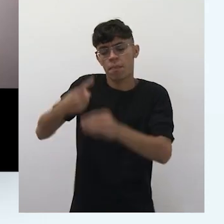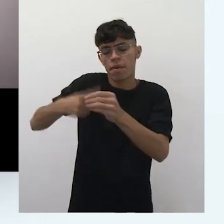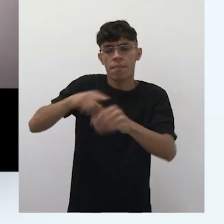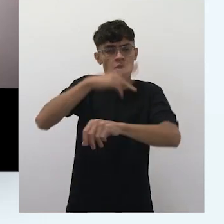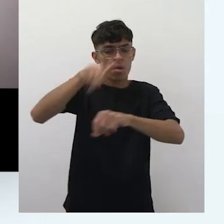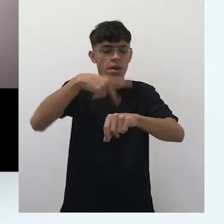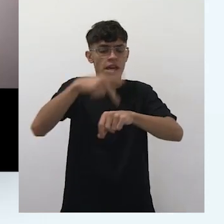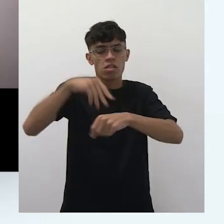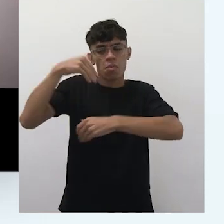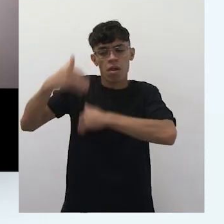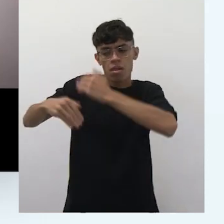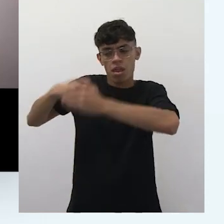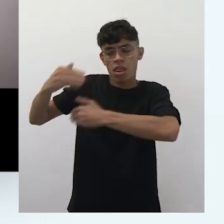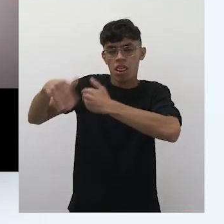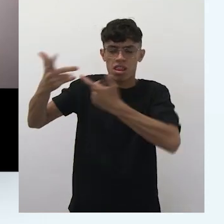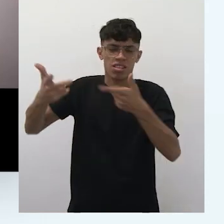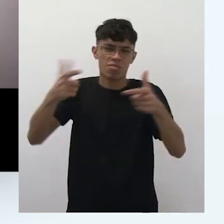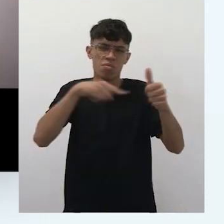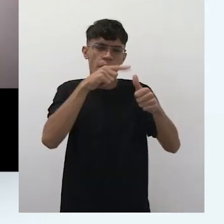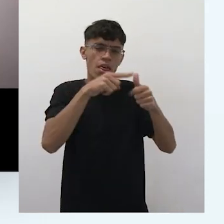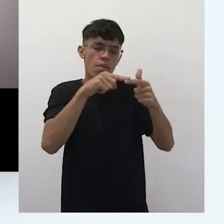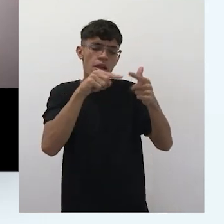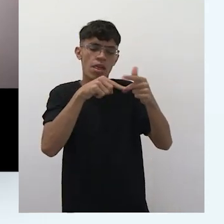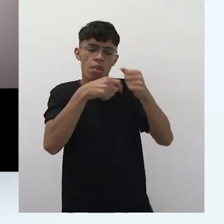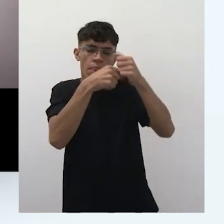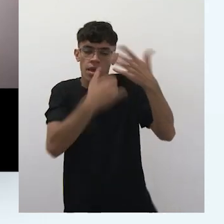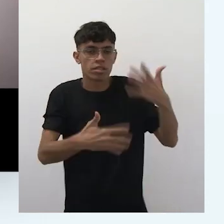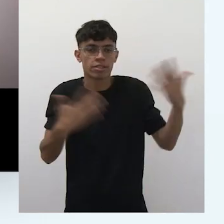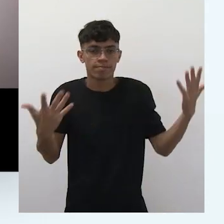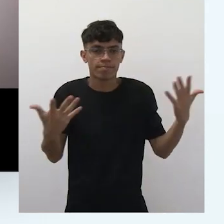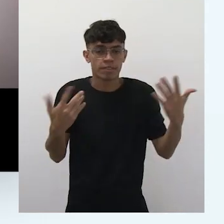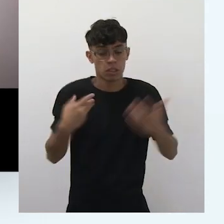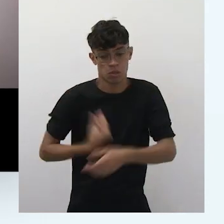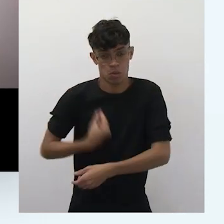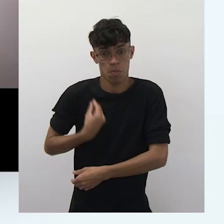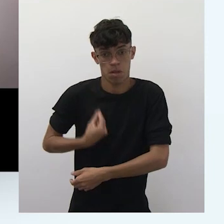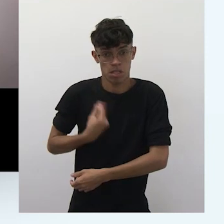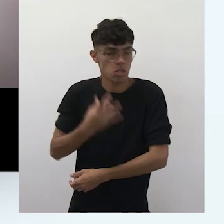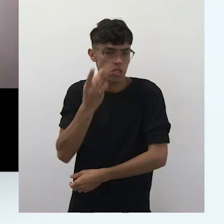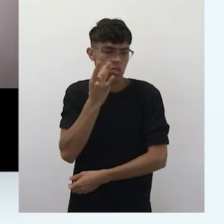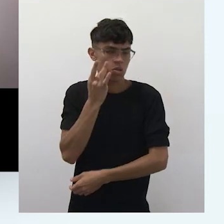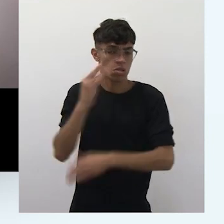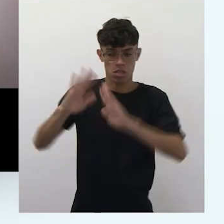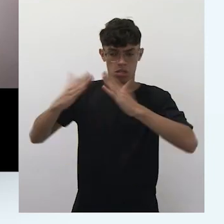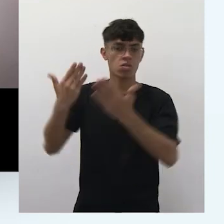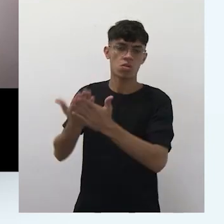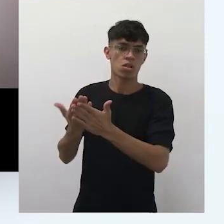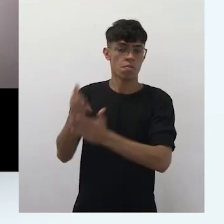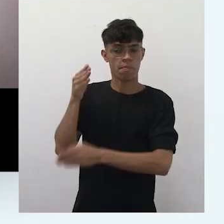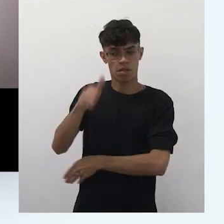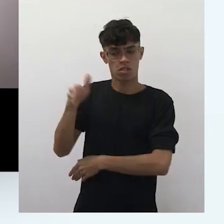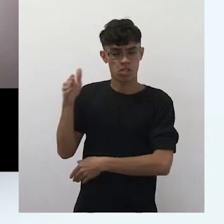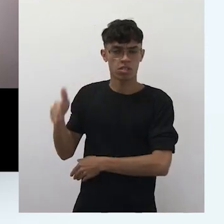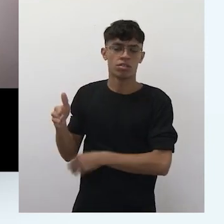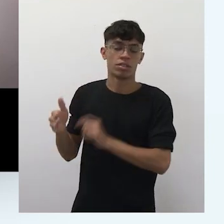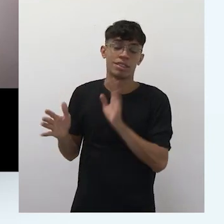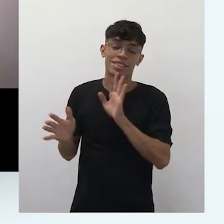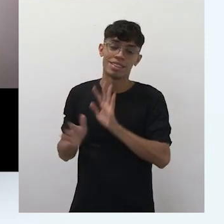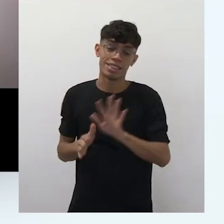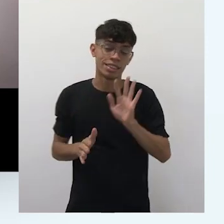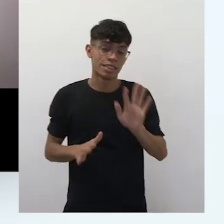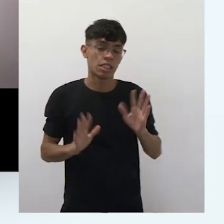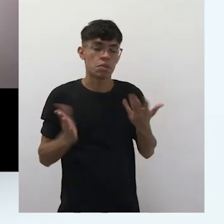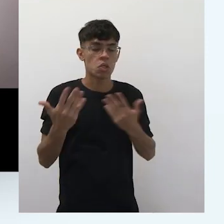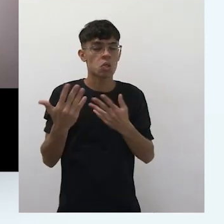país e por aí vai. Isso se estivermos presencialmente na escola. Se não, com os